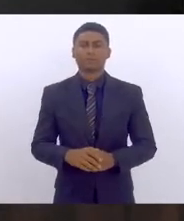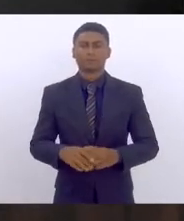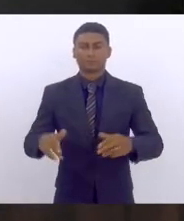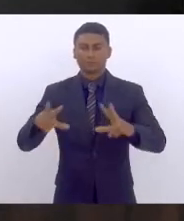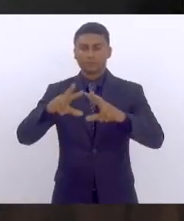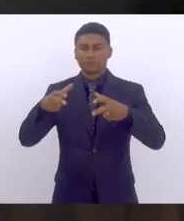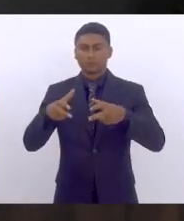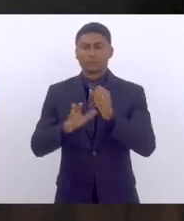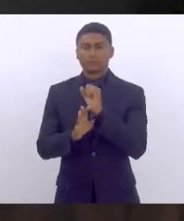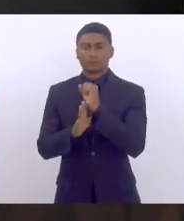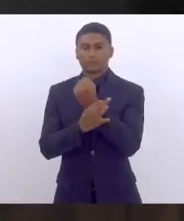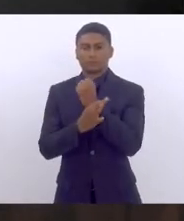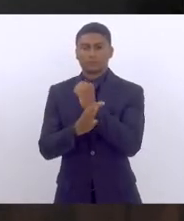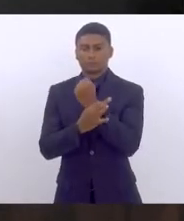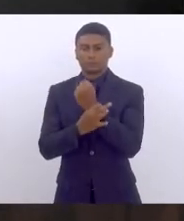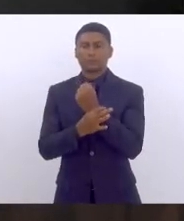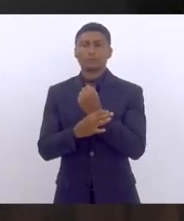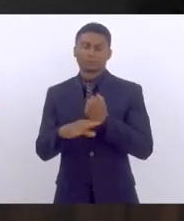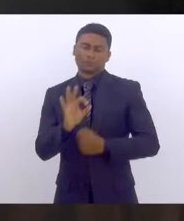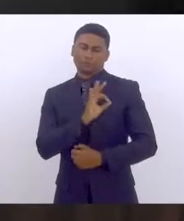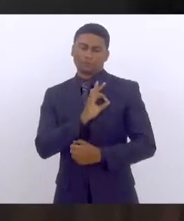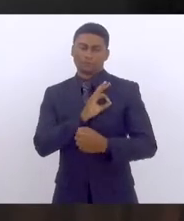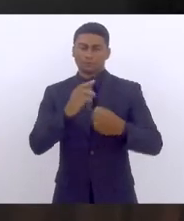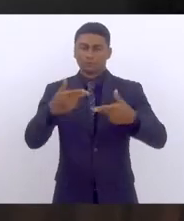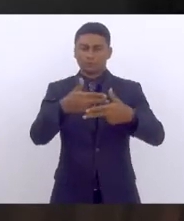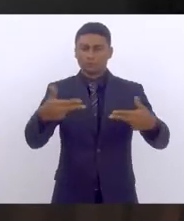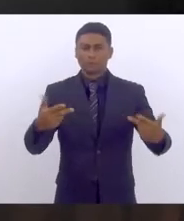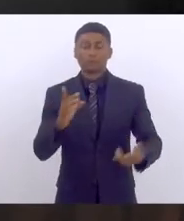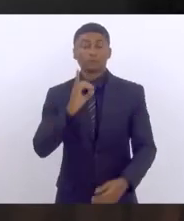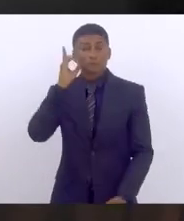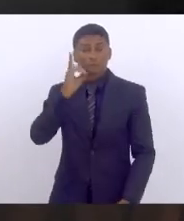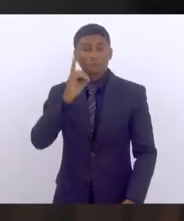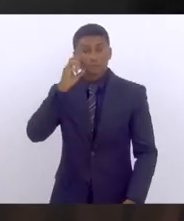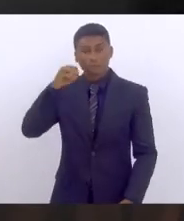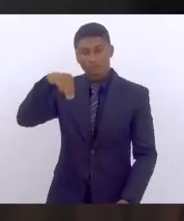de Segurança Pública e Assuntos de Polícia, deputada Marta Rocha.